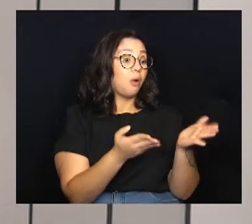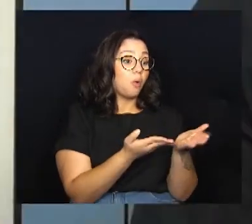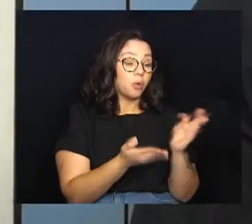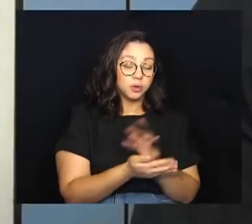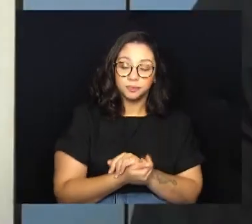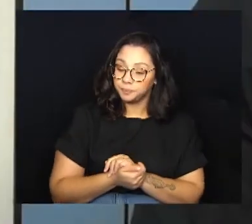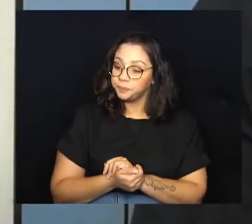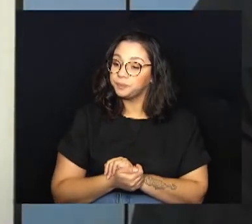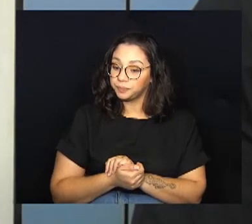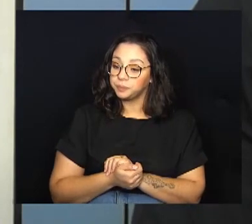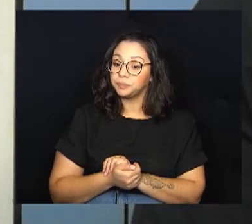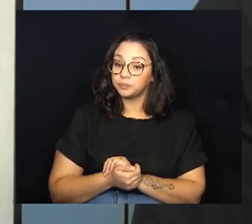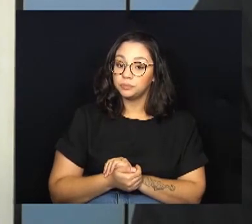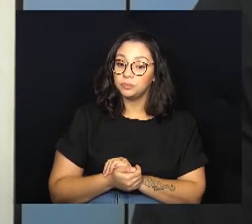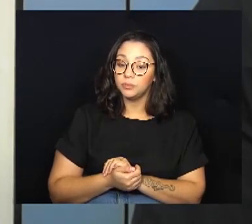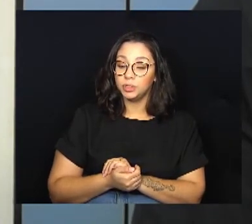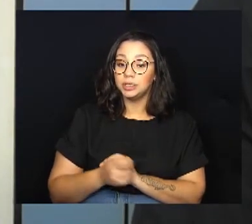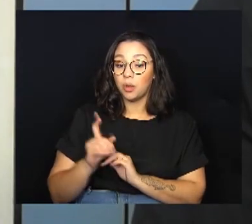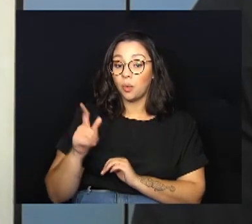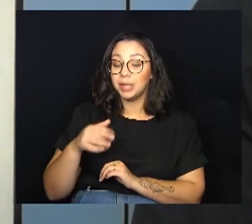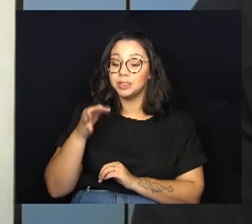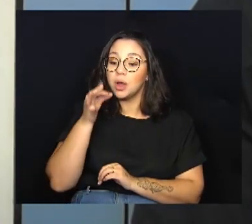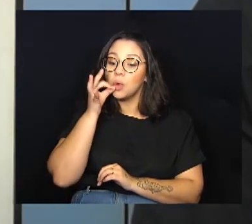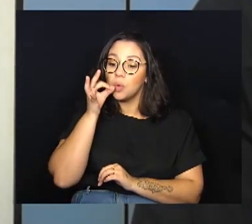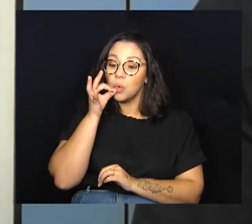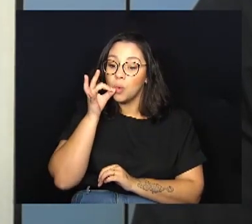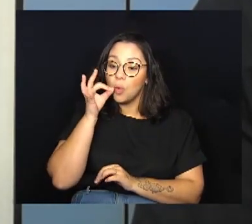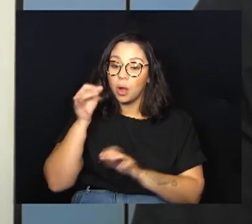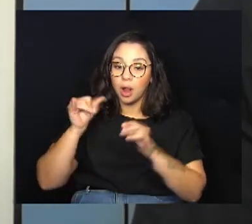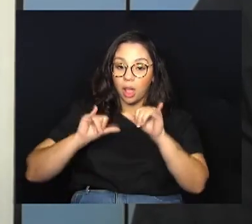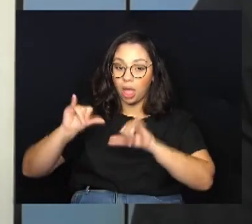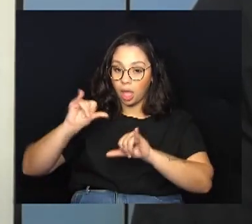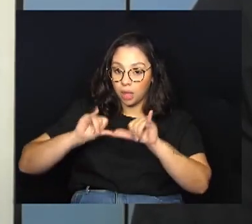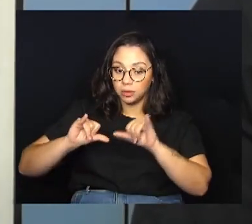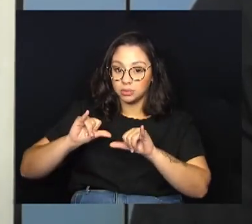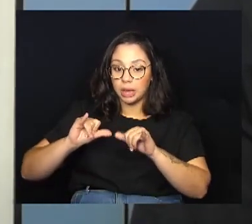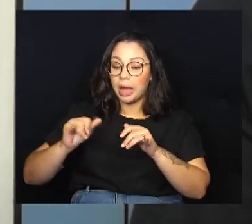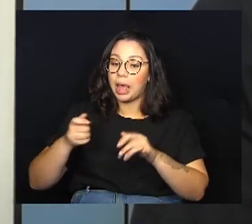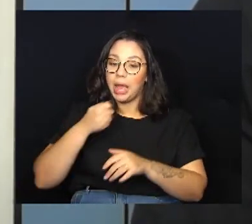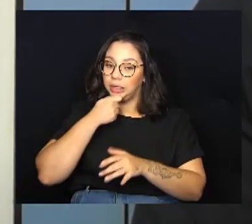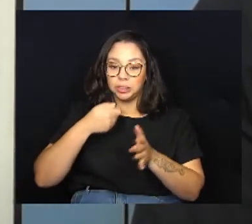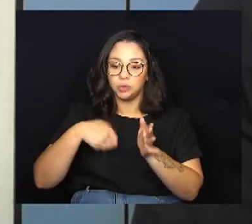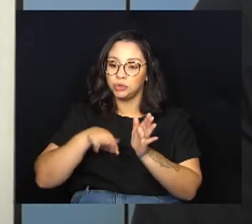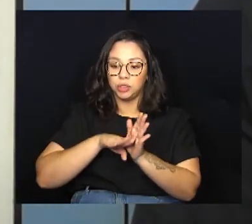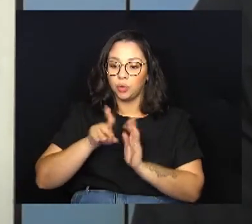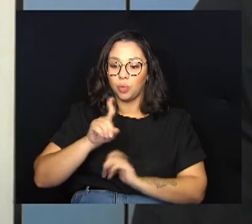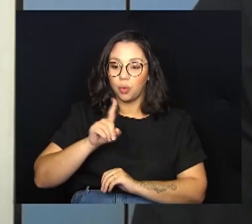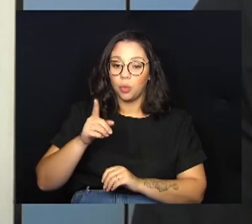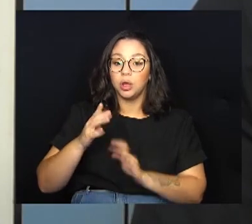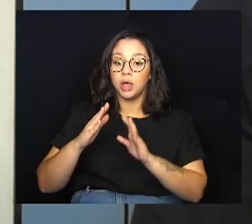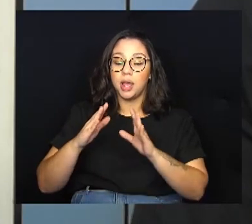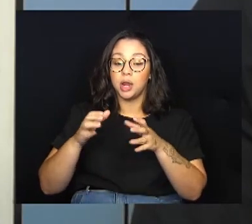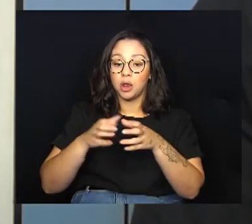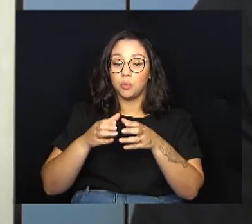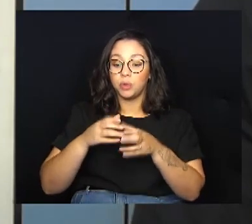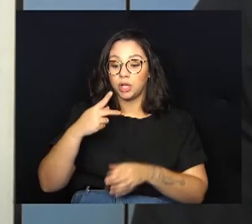precisamos entender o que é esse serviço, o que a lei, o que as legislações